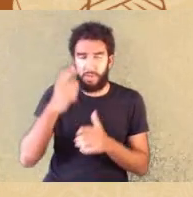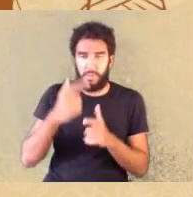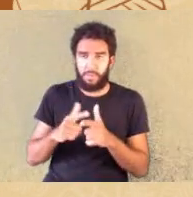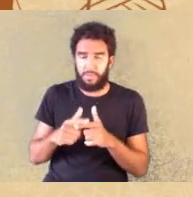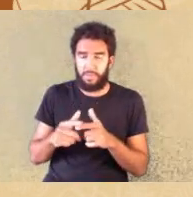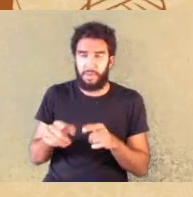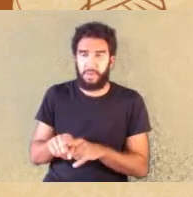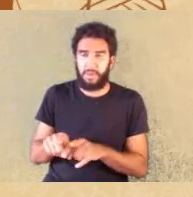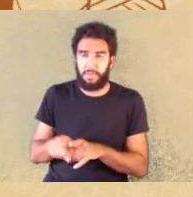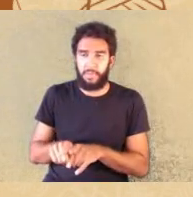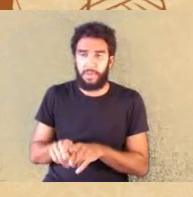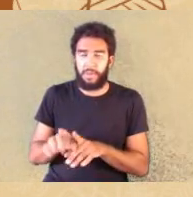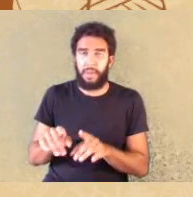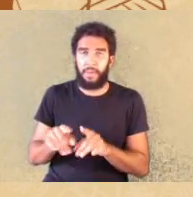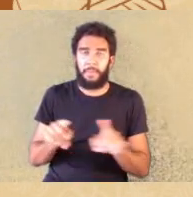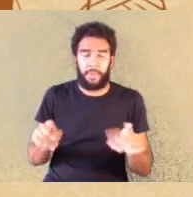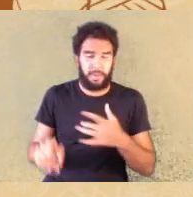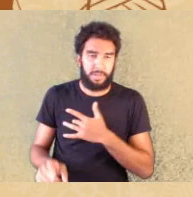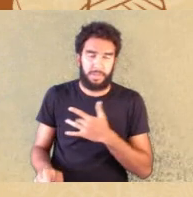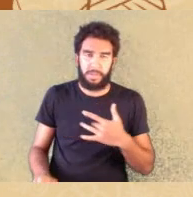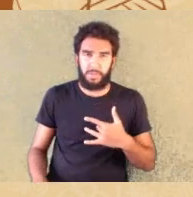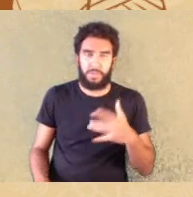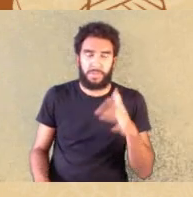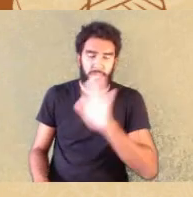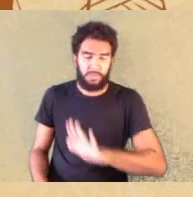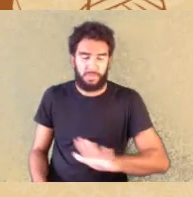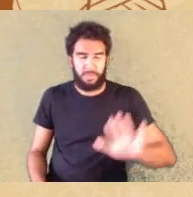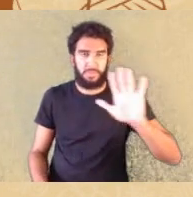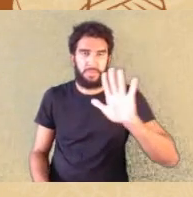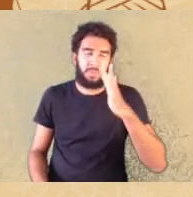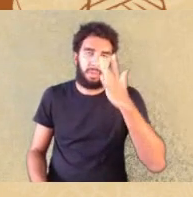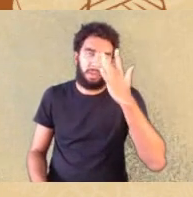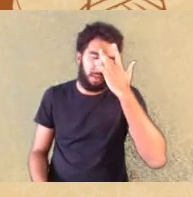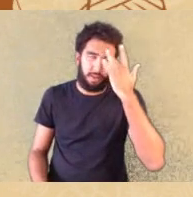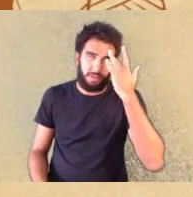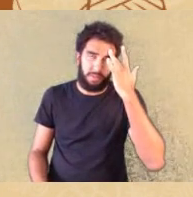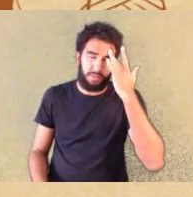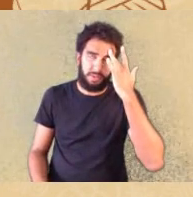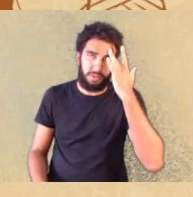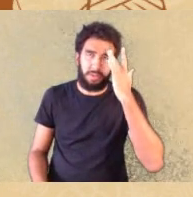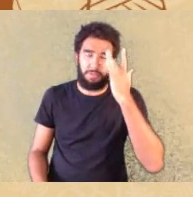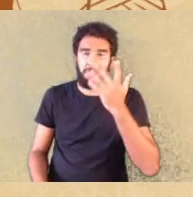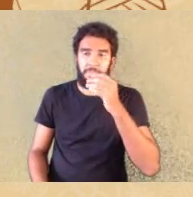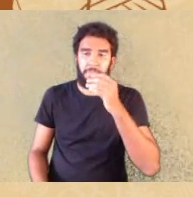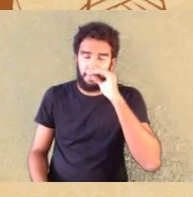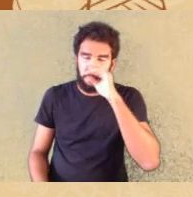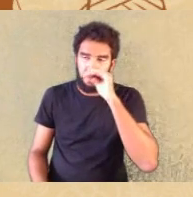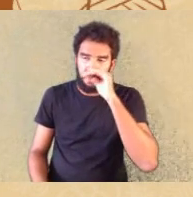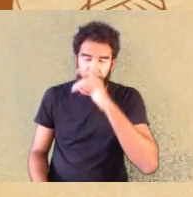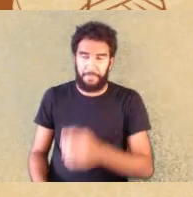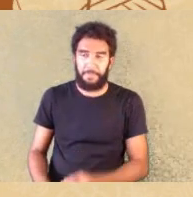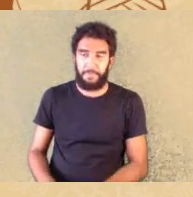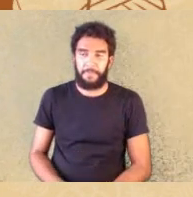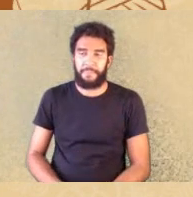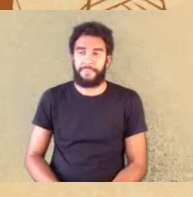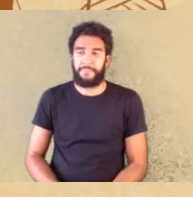saúde integral dos indivíduos. E a saúde integral envolve a saúde mental, né? E